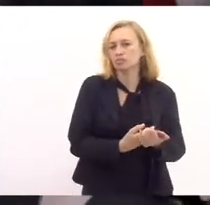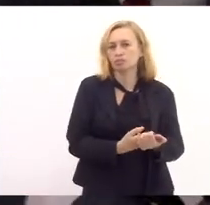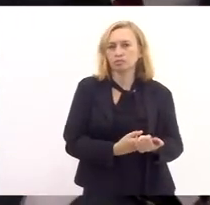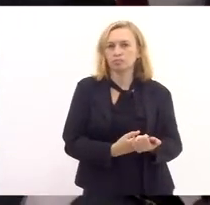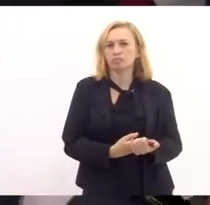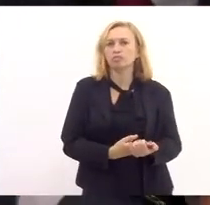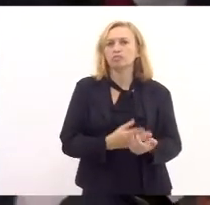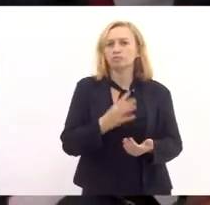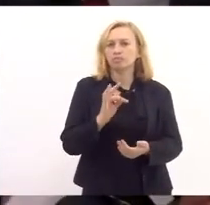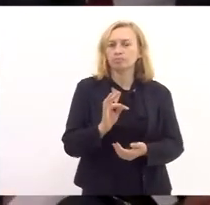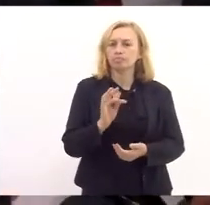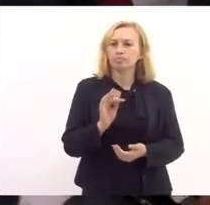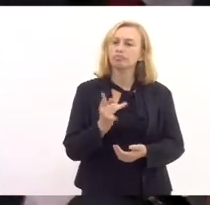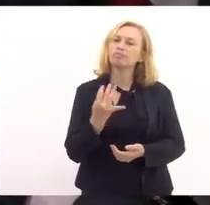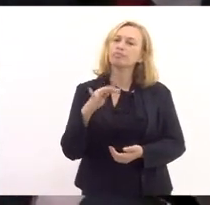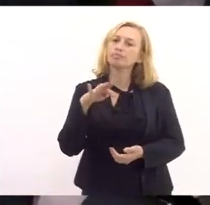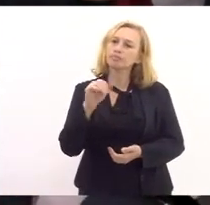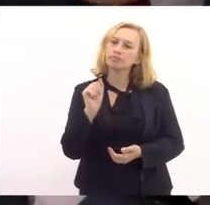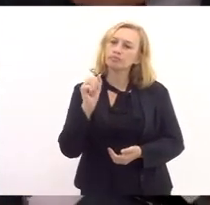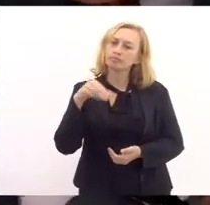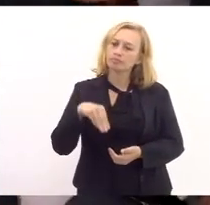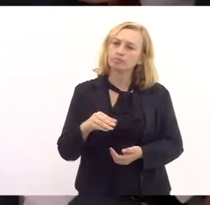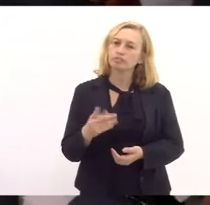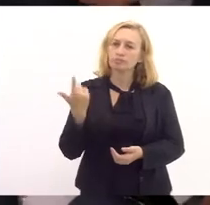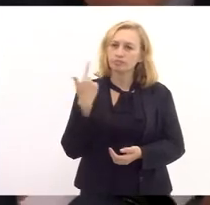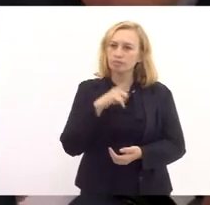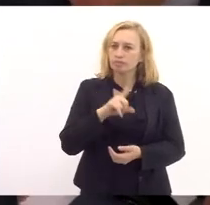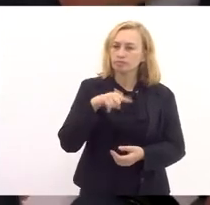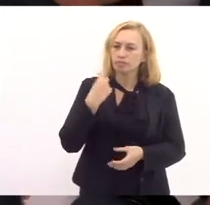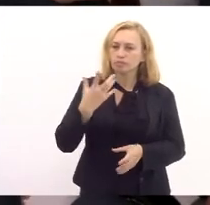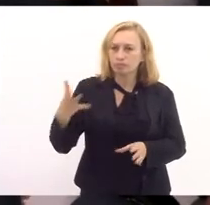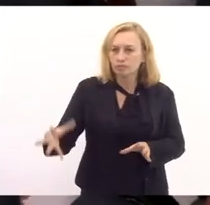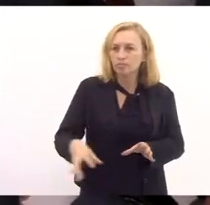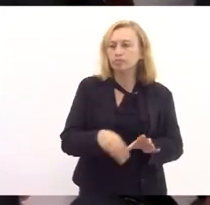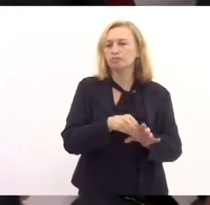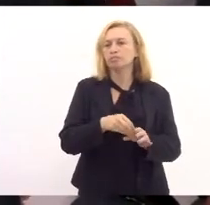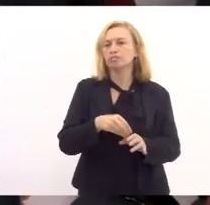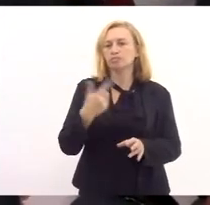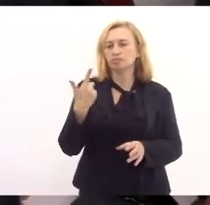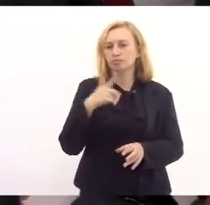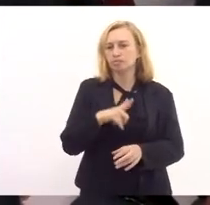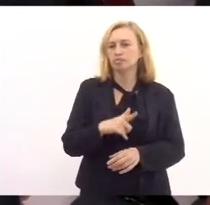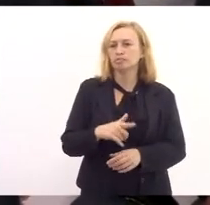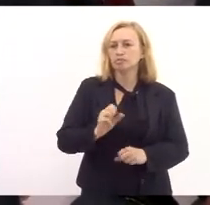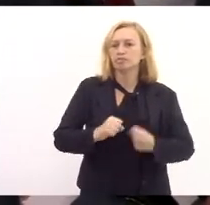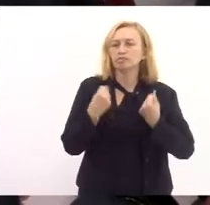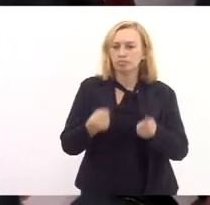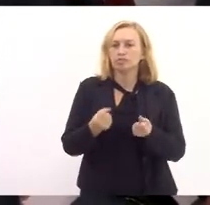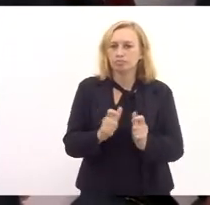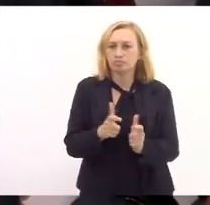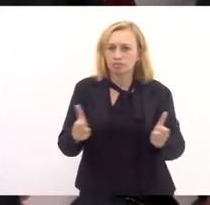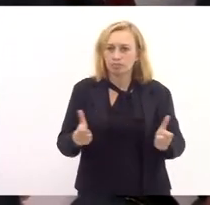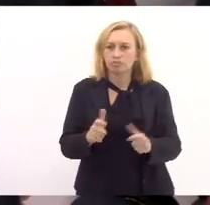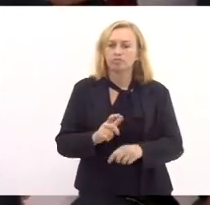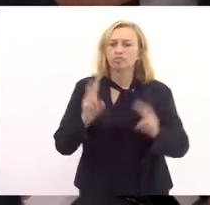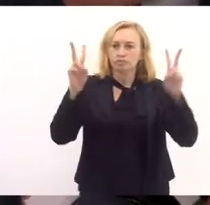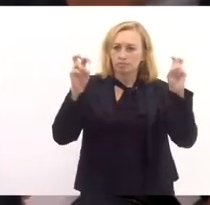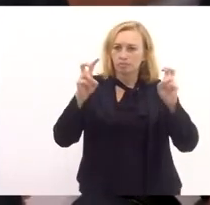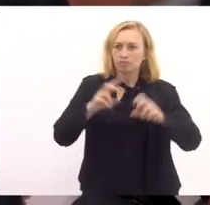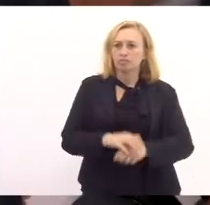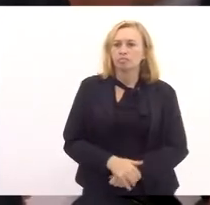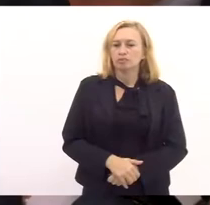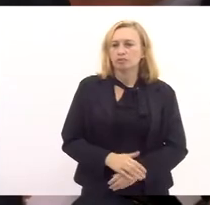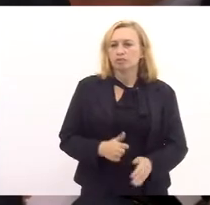a bilhetagem vai permitir que nós consigamos implementar. Então, a gente tem um esforço muito grande nesse ponto. E